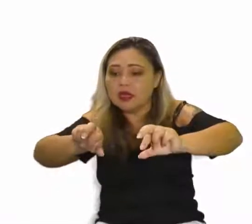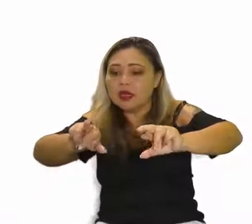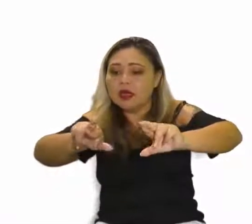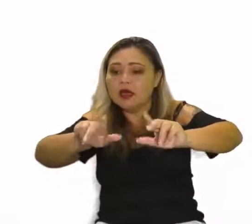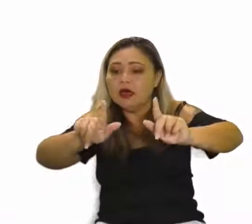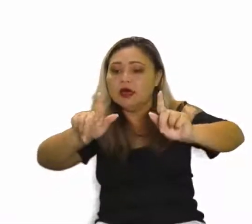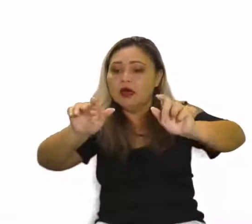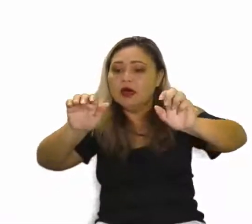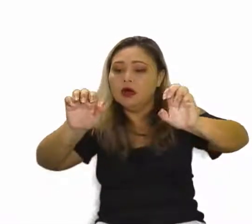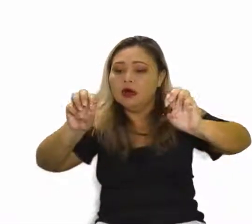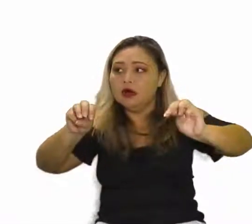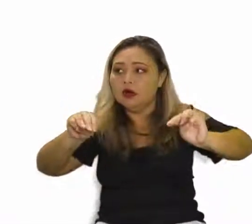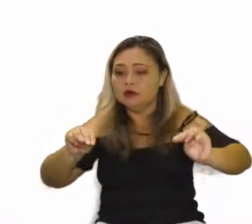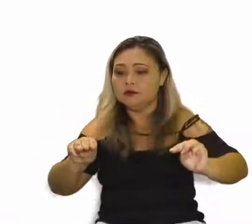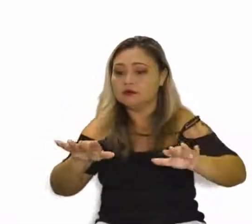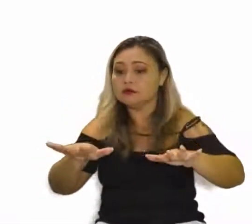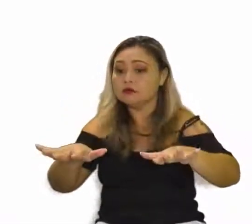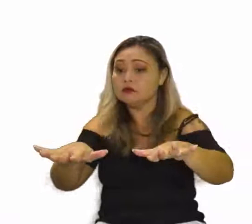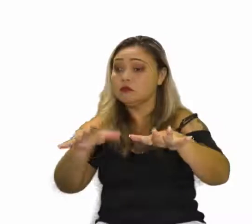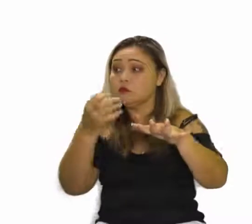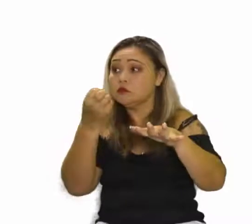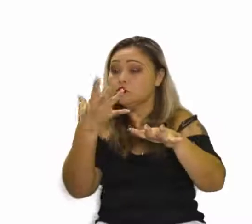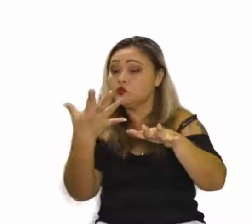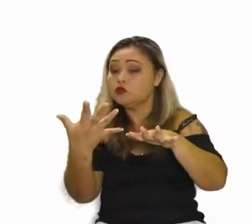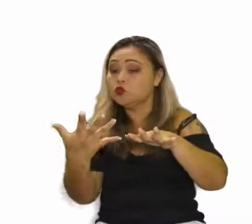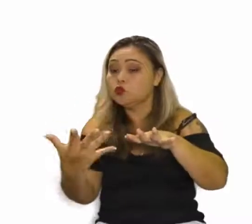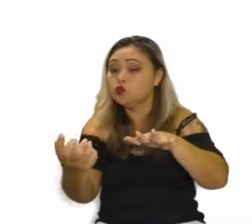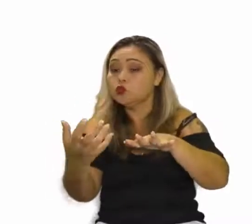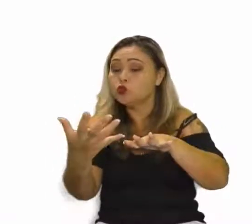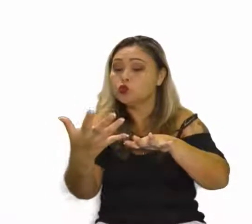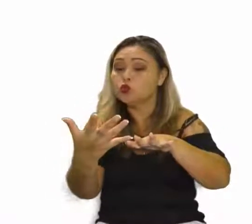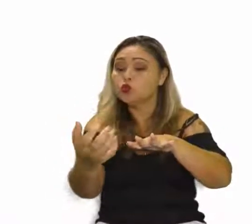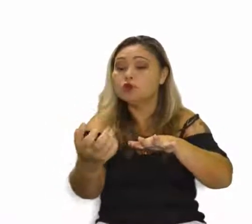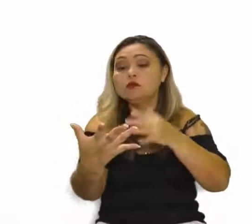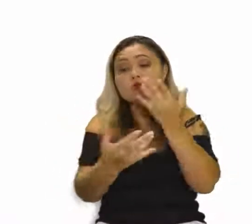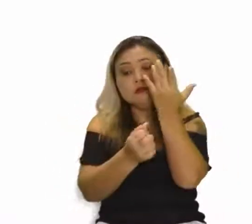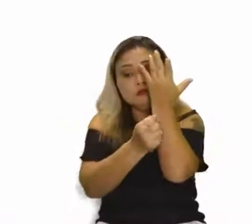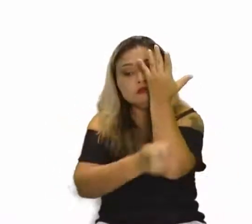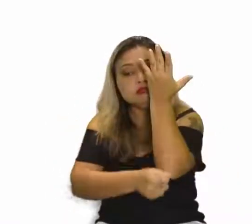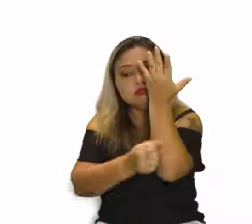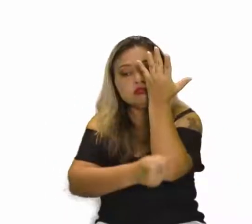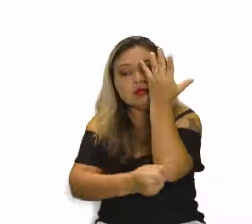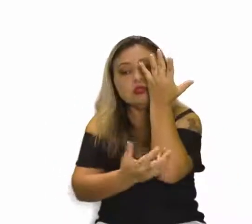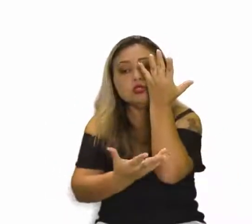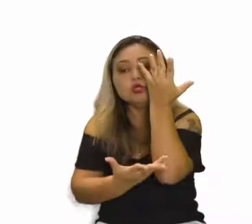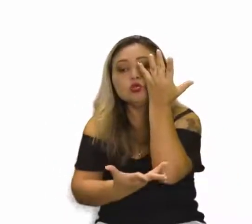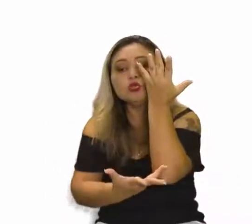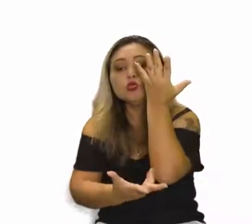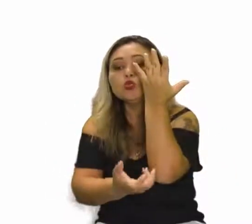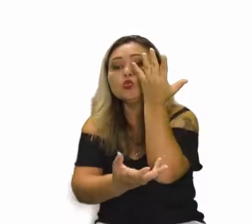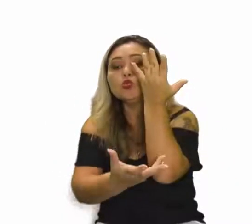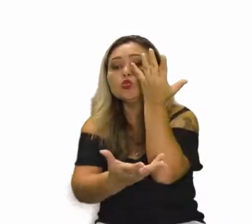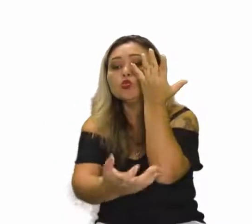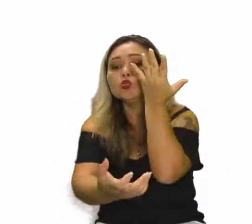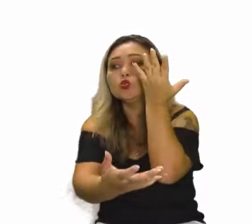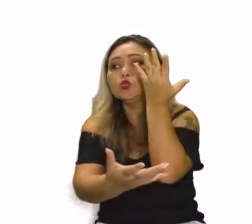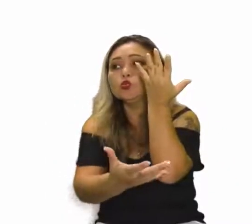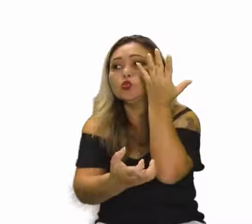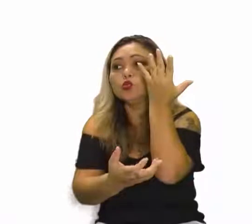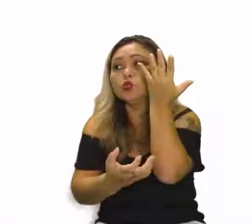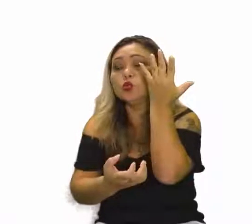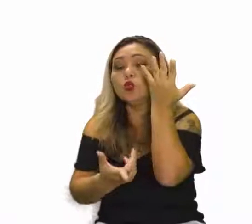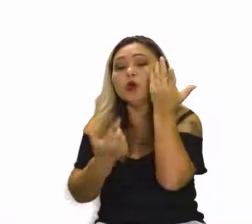E essa serragem é boa porque ela absorve a umidade das fezes e também